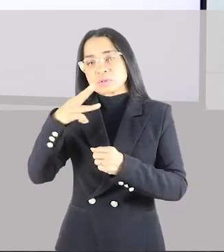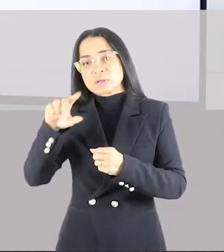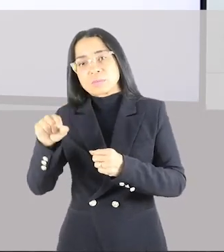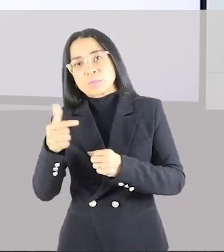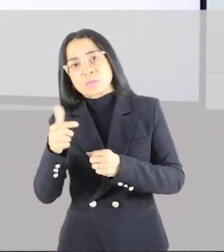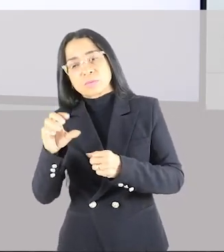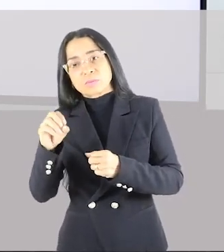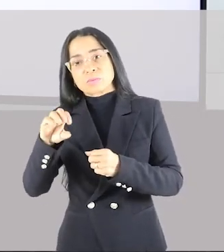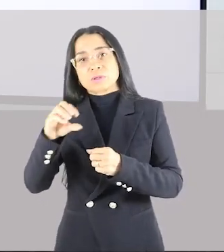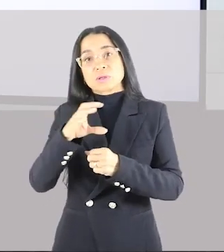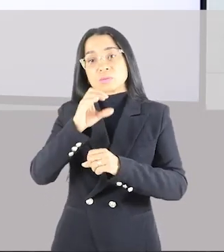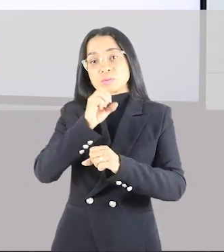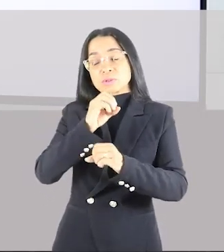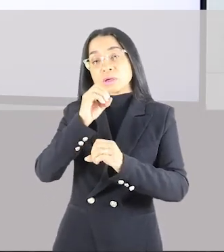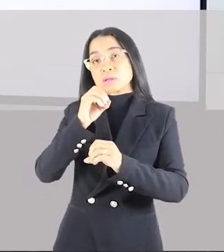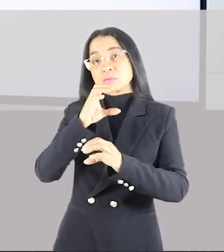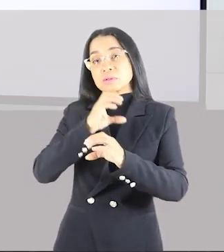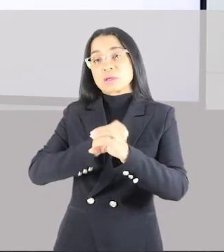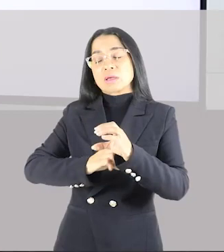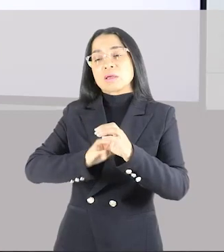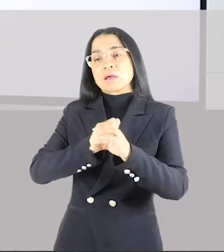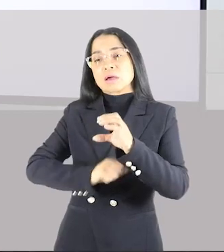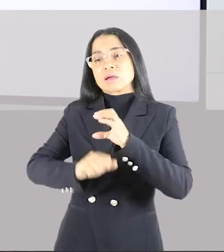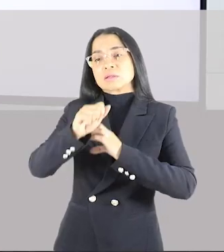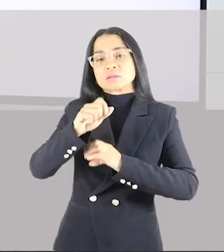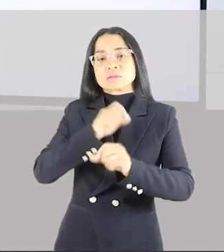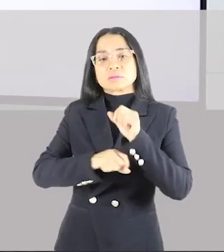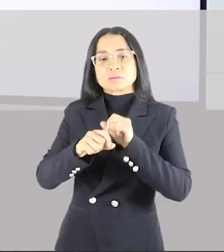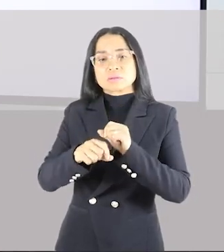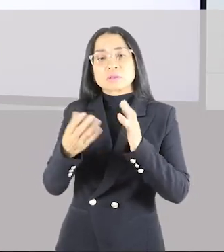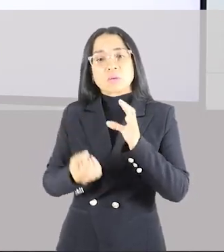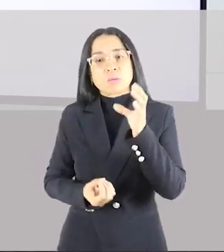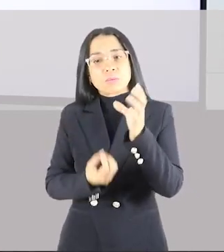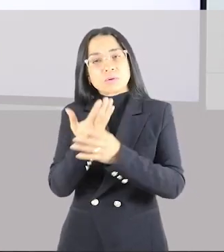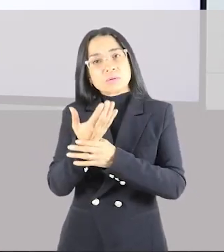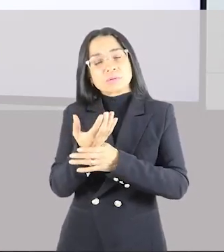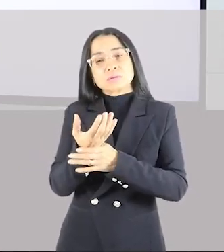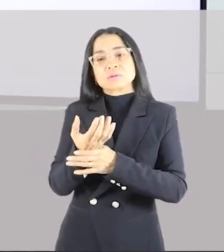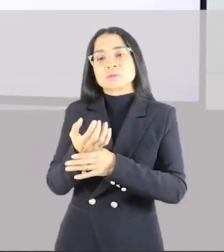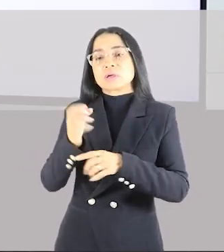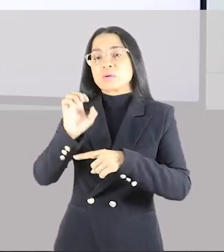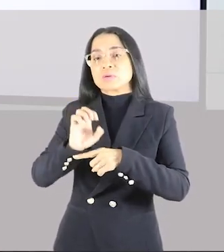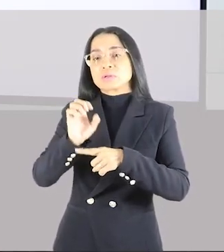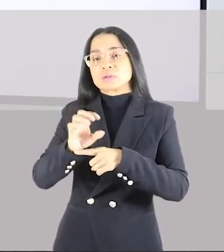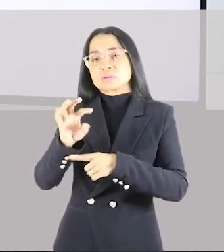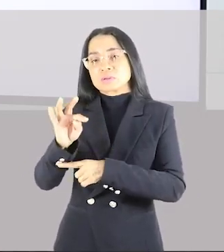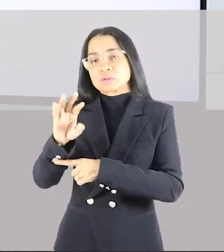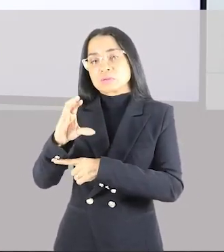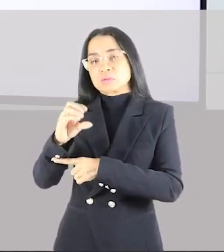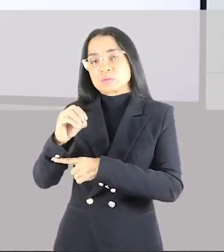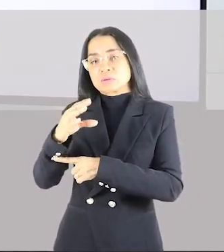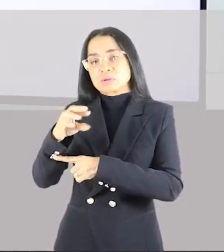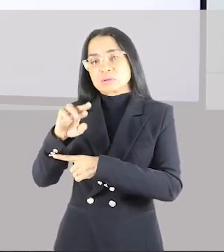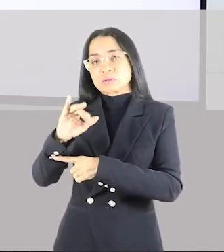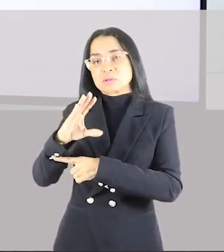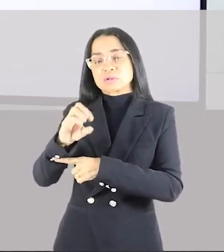o faraó era o reverenciado como uma divindade. Então, olha só, gente, vamos prestar atenção. Então, você